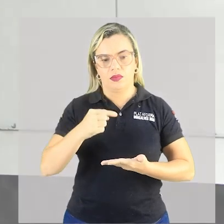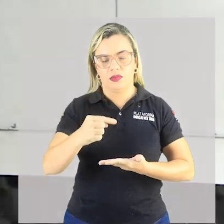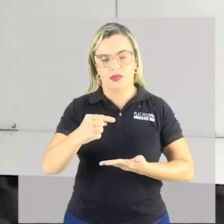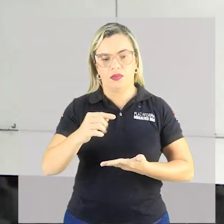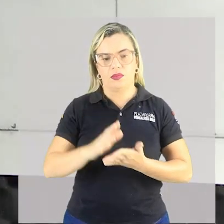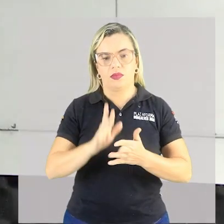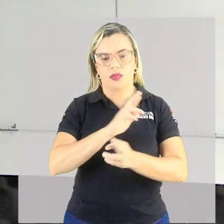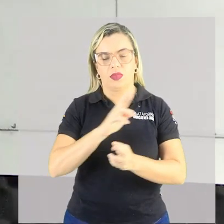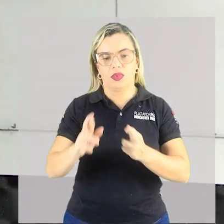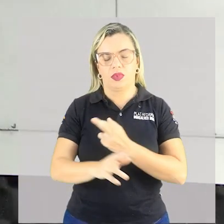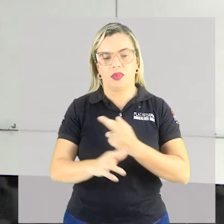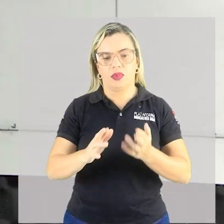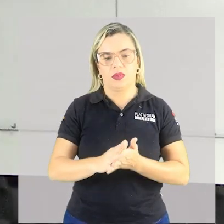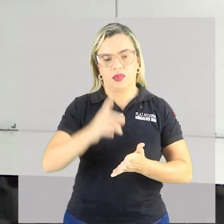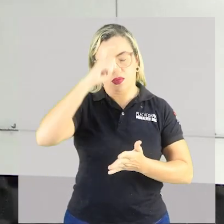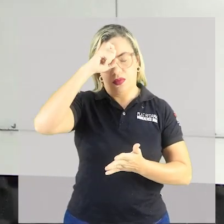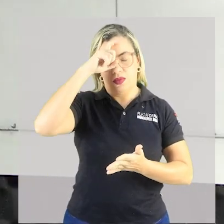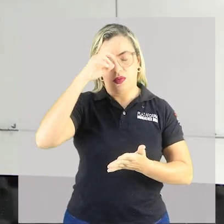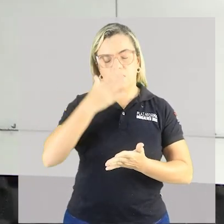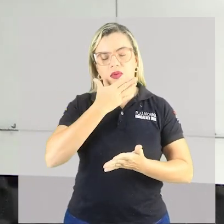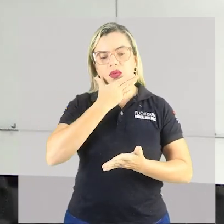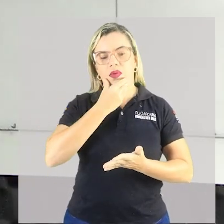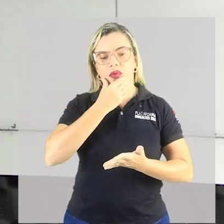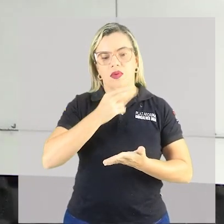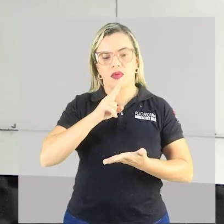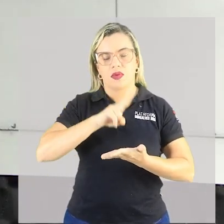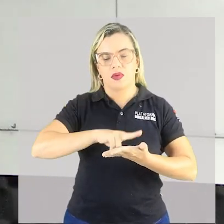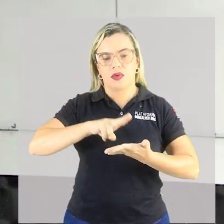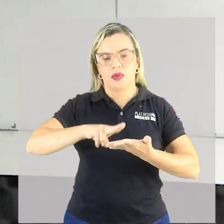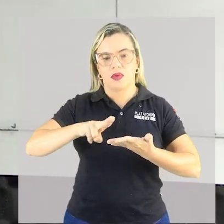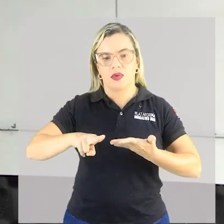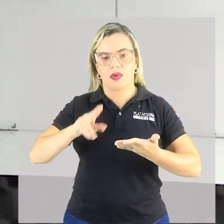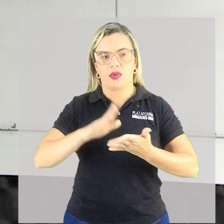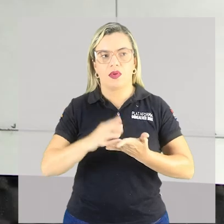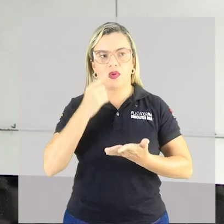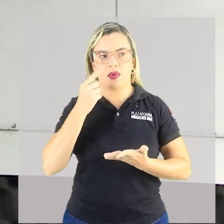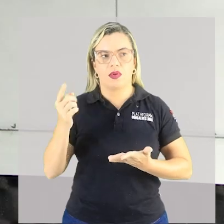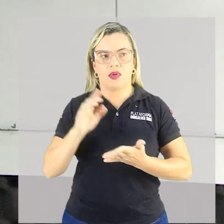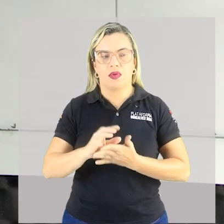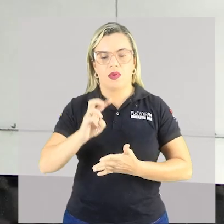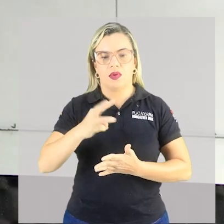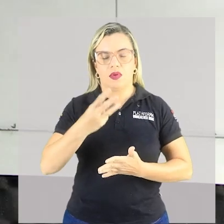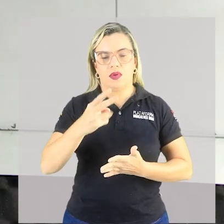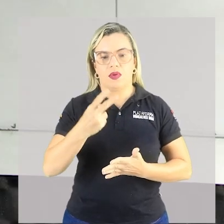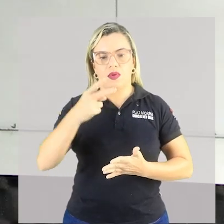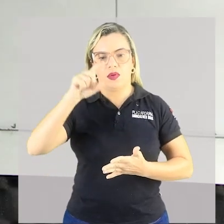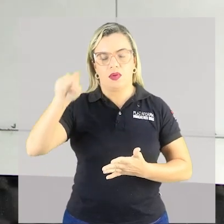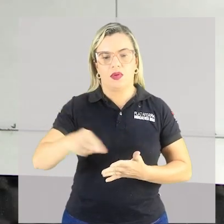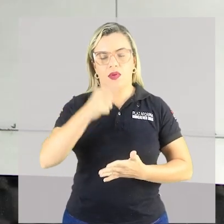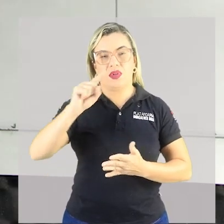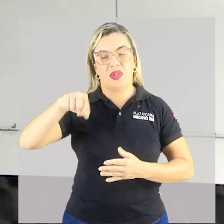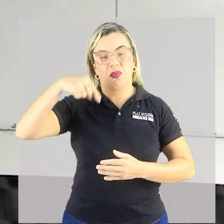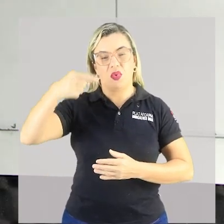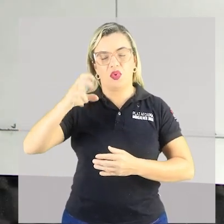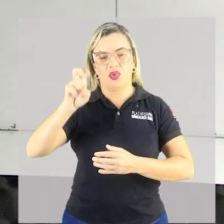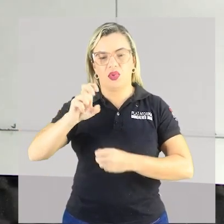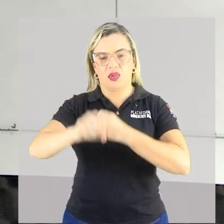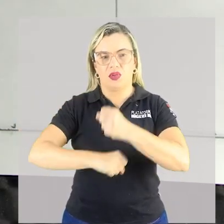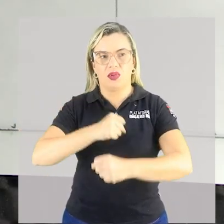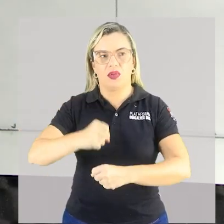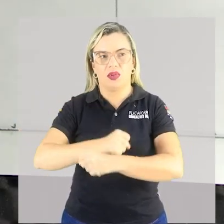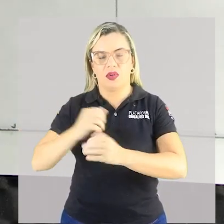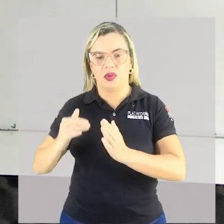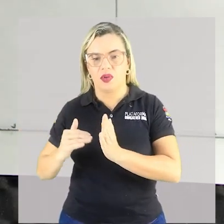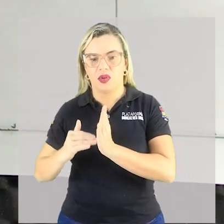sabe? Que 32 mulheres foram internadas e após 5 anos, tá? Houve um aumento